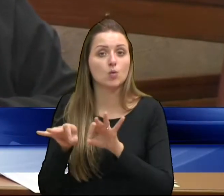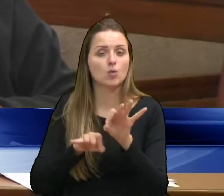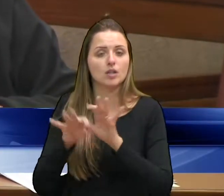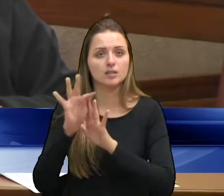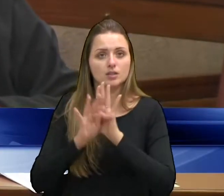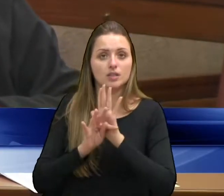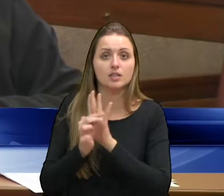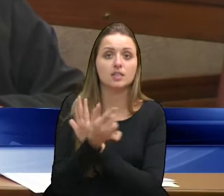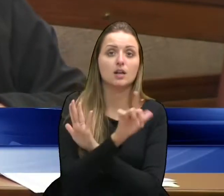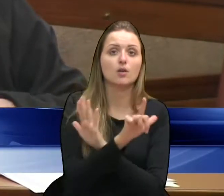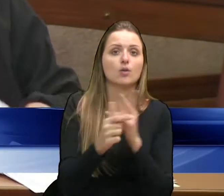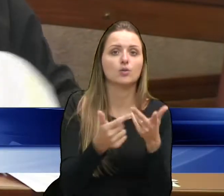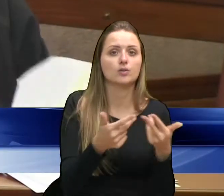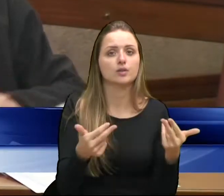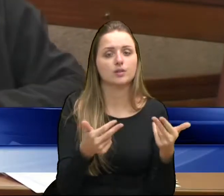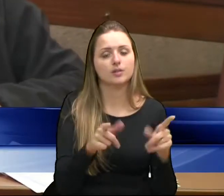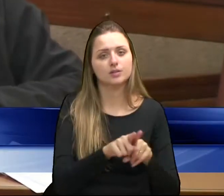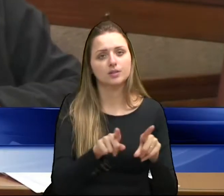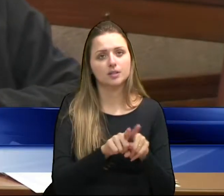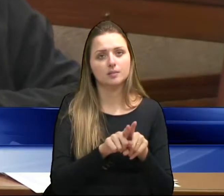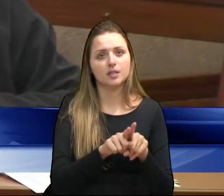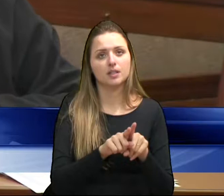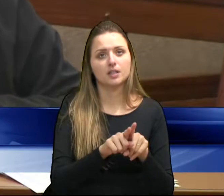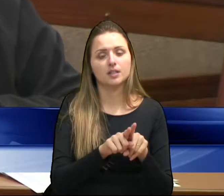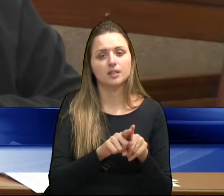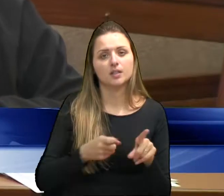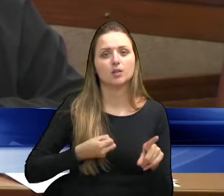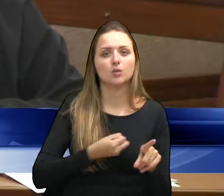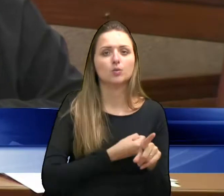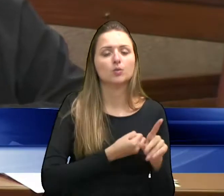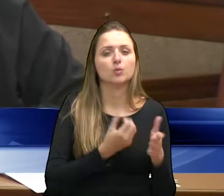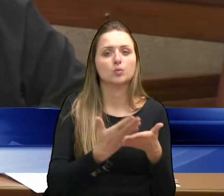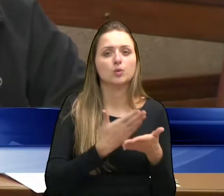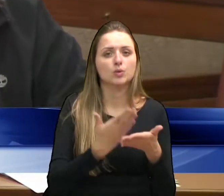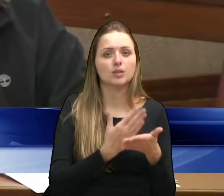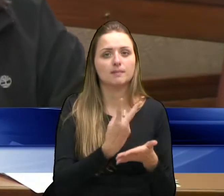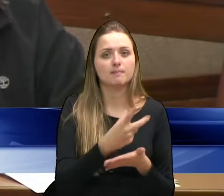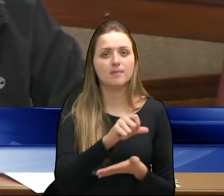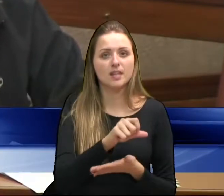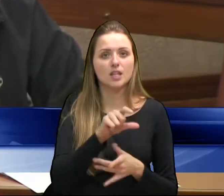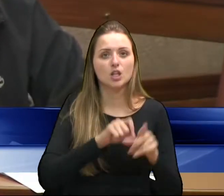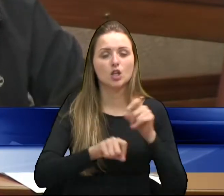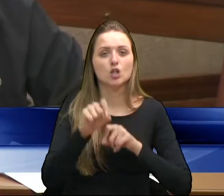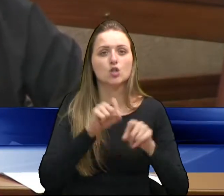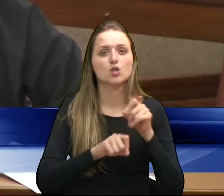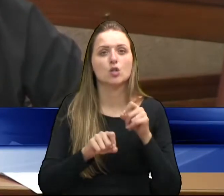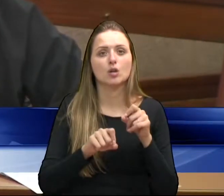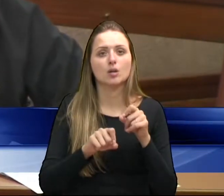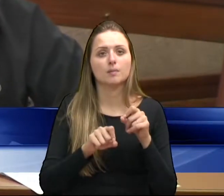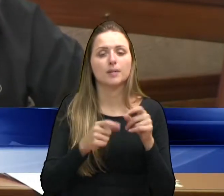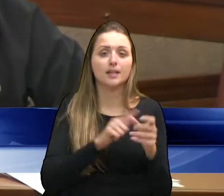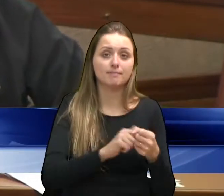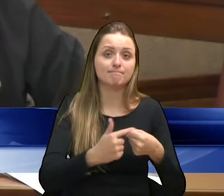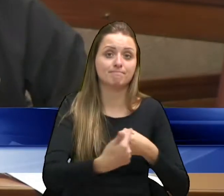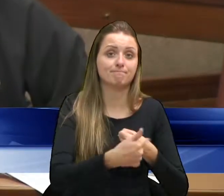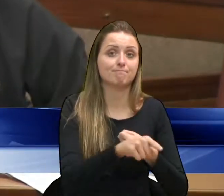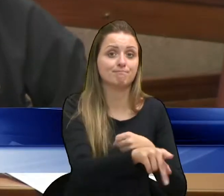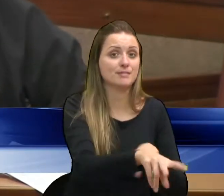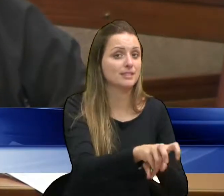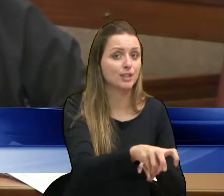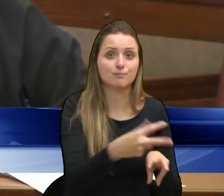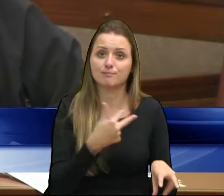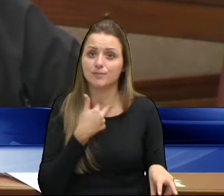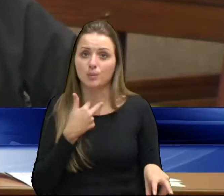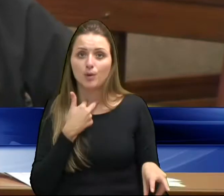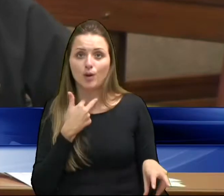Outro deles, 29, isto. A questão da fora do perímetro urbano, né? Não pode,